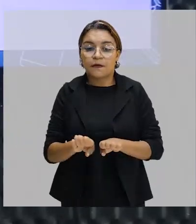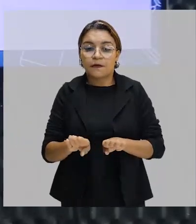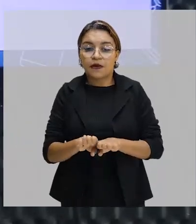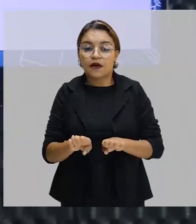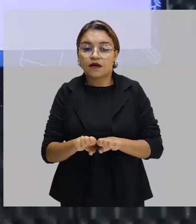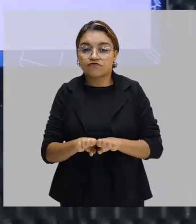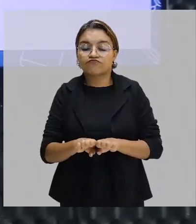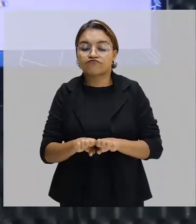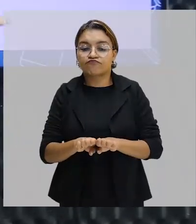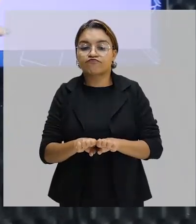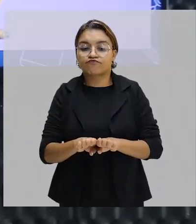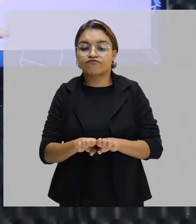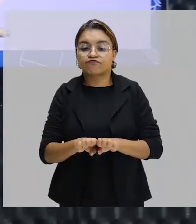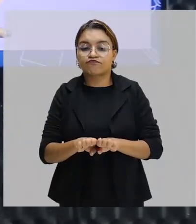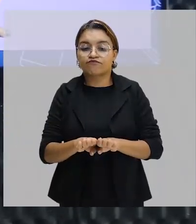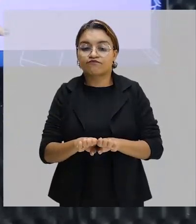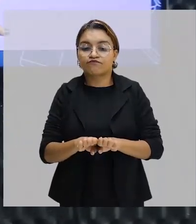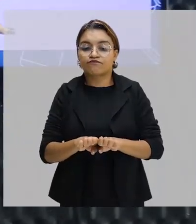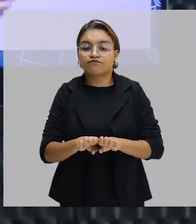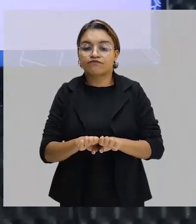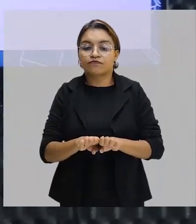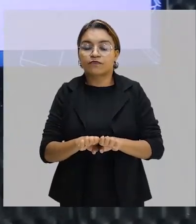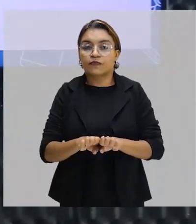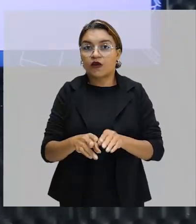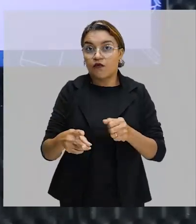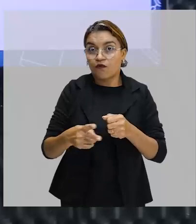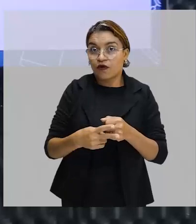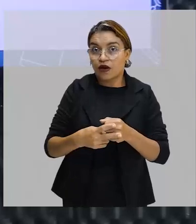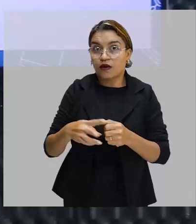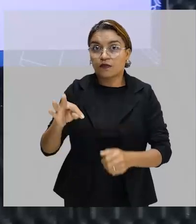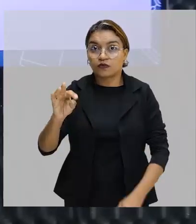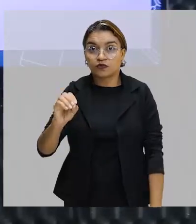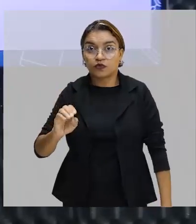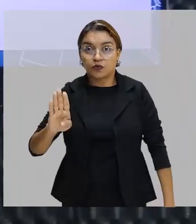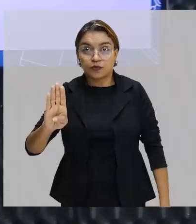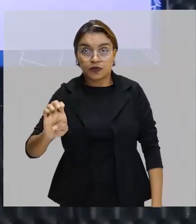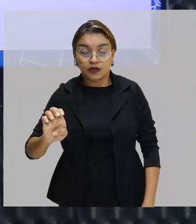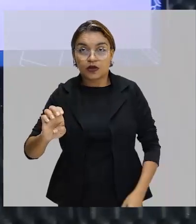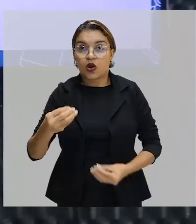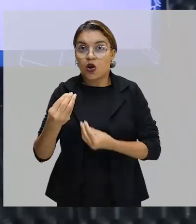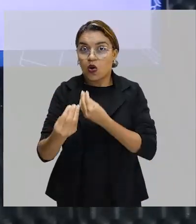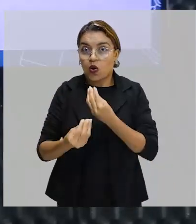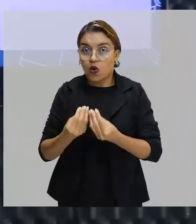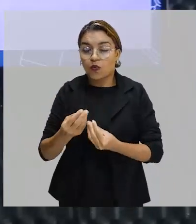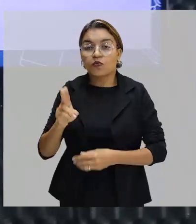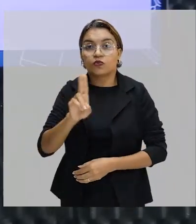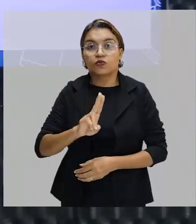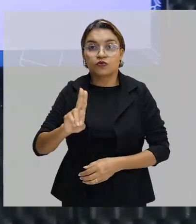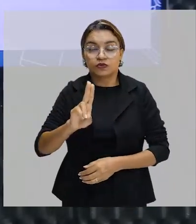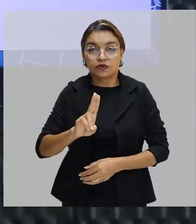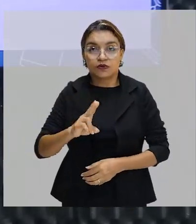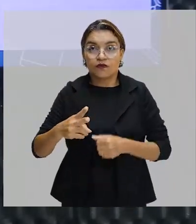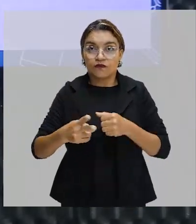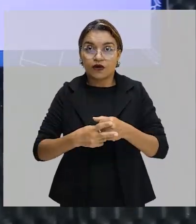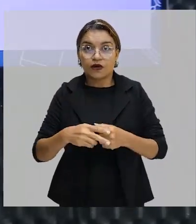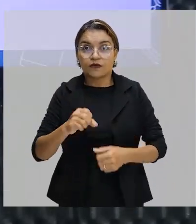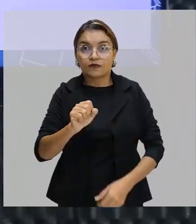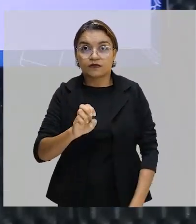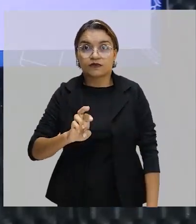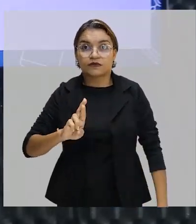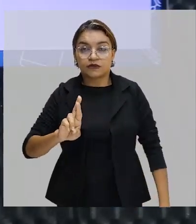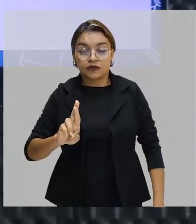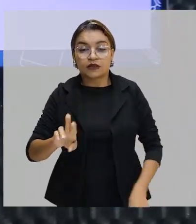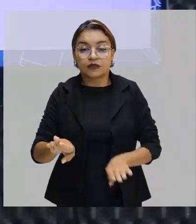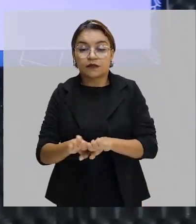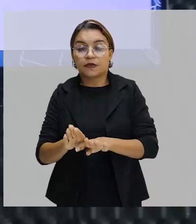de sentenças no verbo to be, ou usando o verbo ser ou estar. Contractions, que são